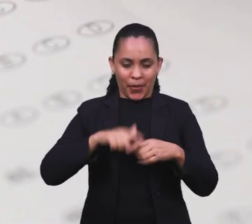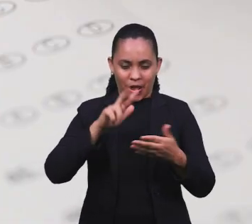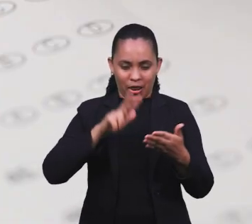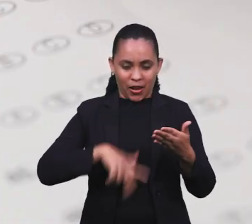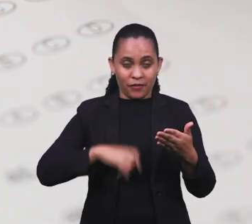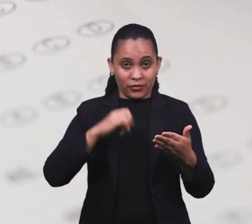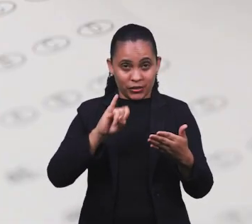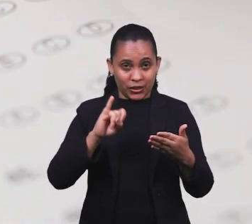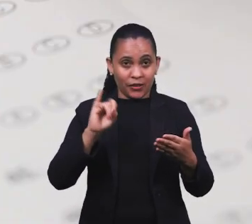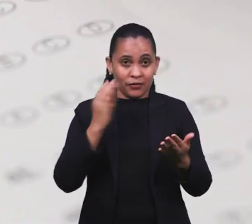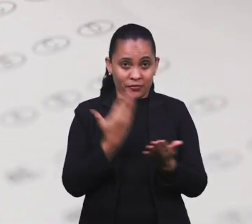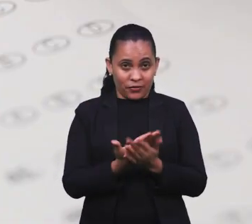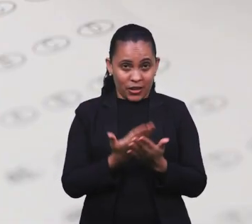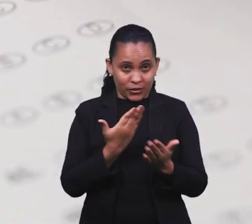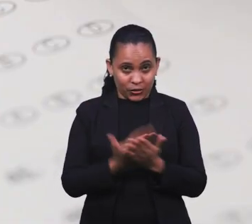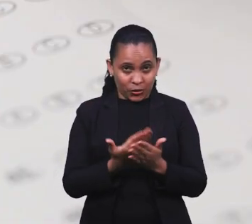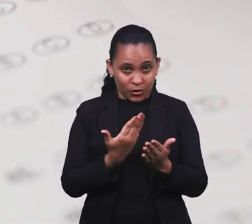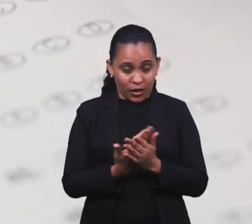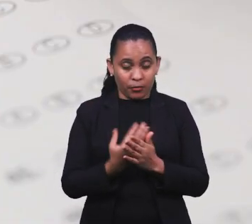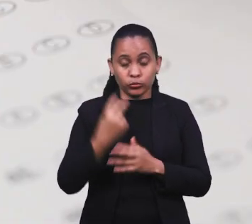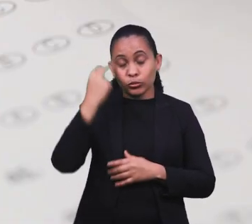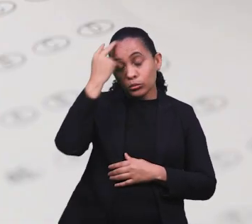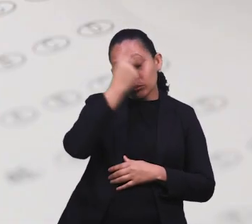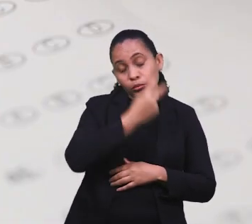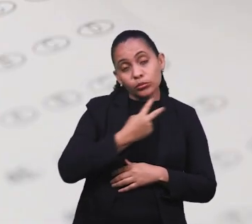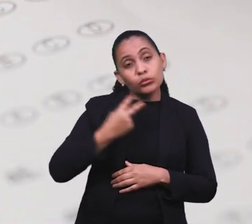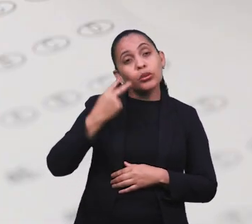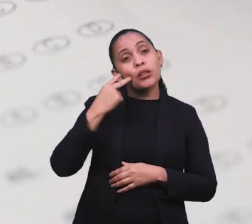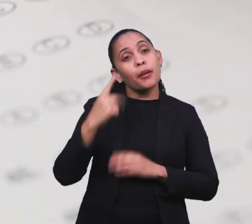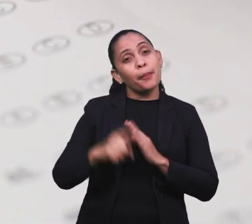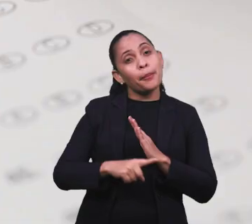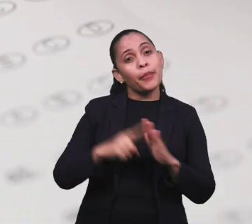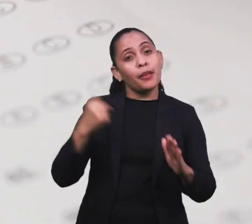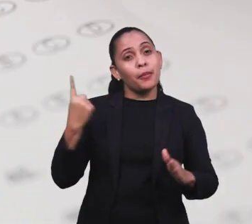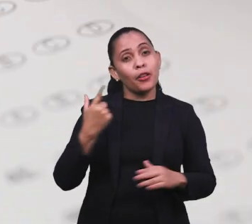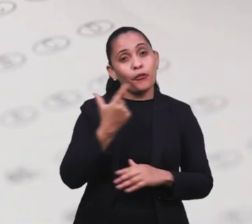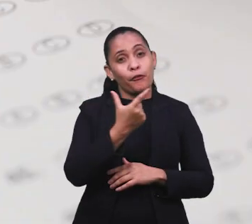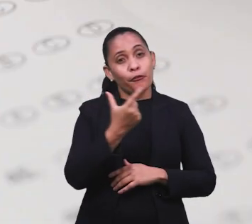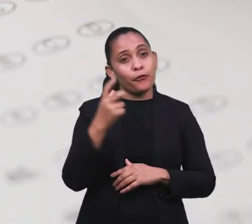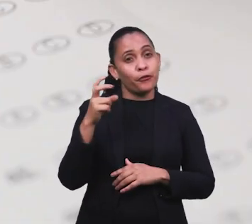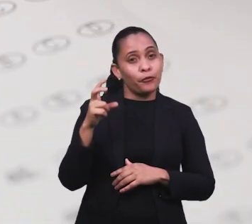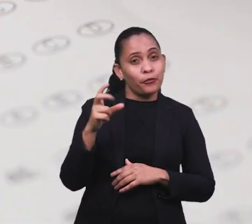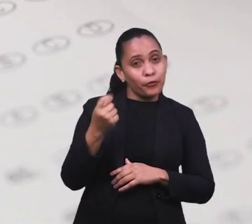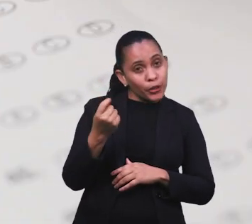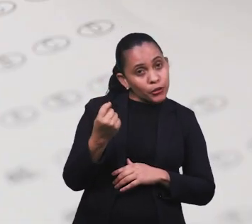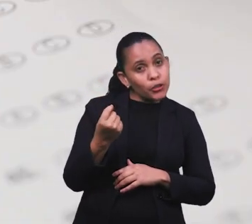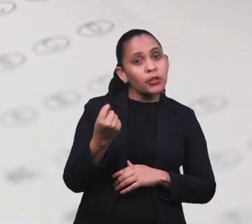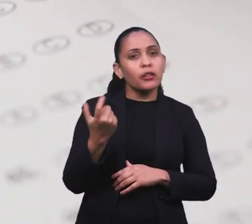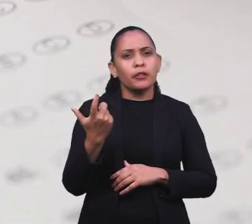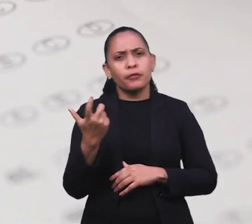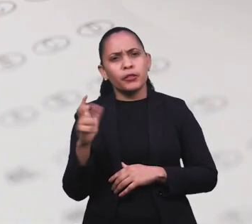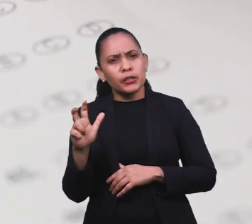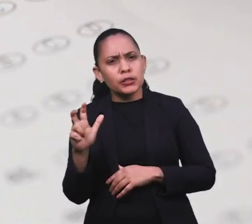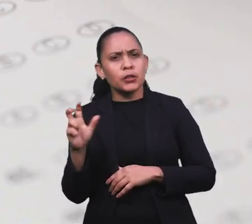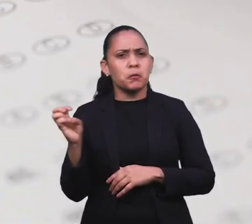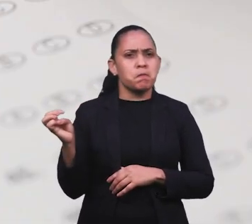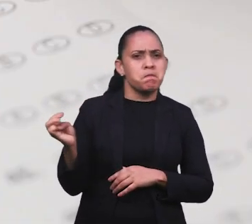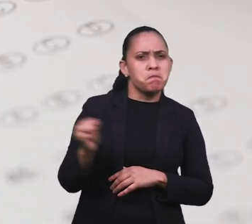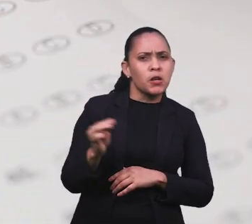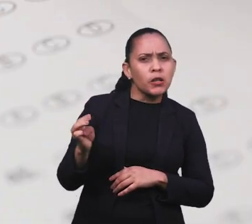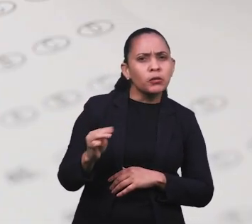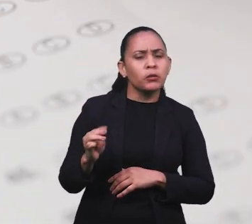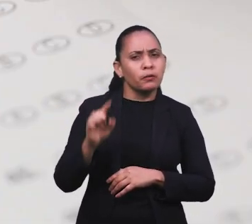você decidiu que vai estudar por 2 horas, faça primeiro um bloco de 20 minutos, de 25 minutos, tudo